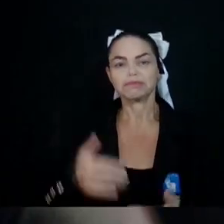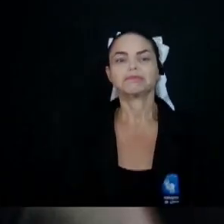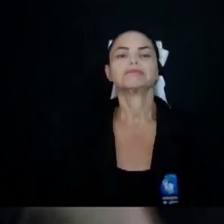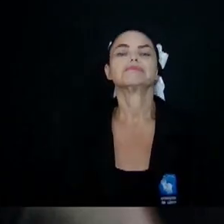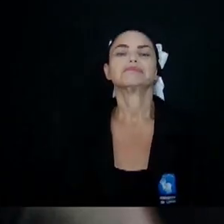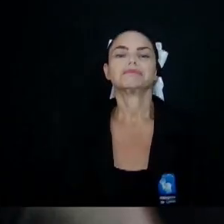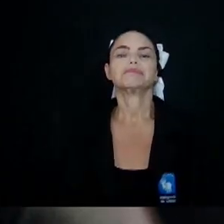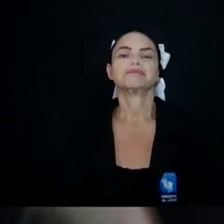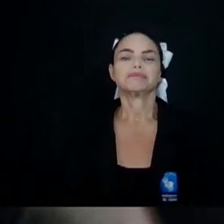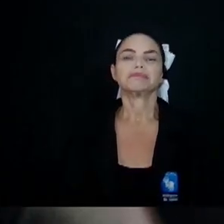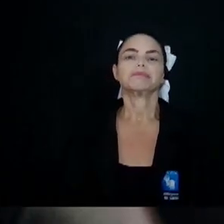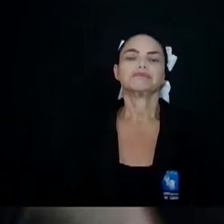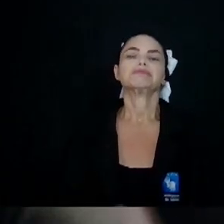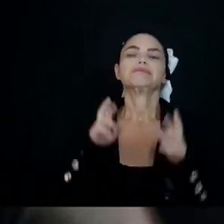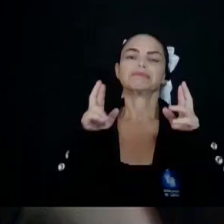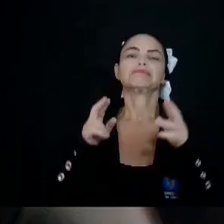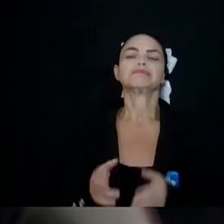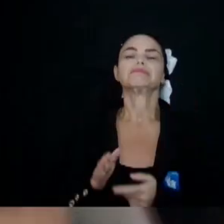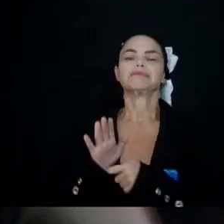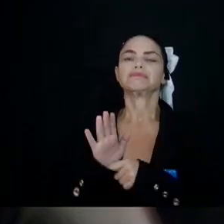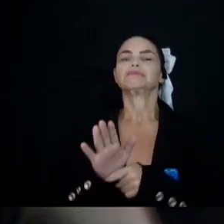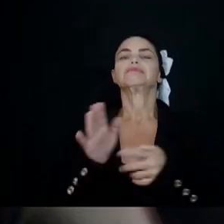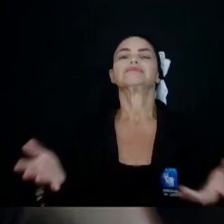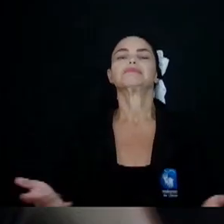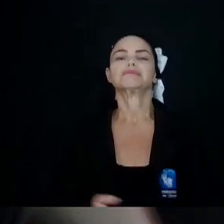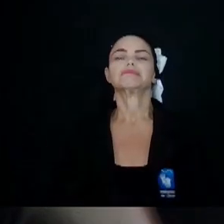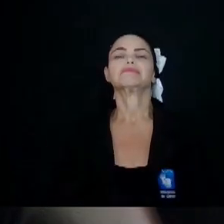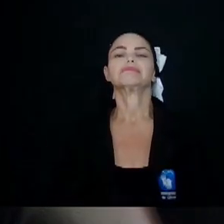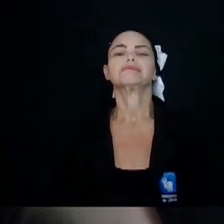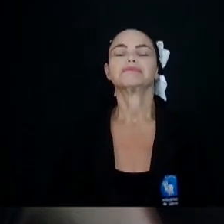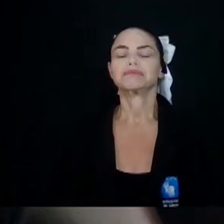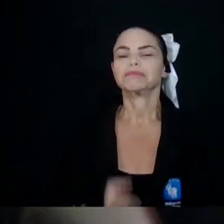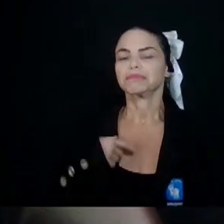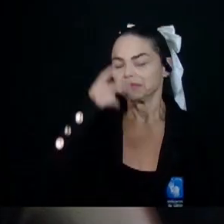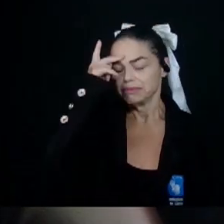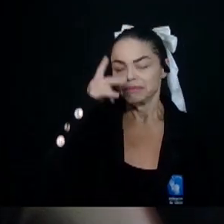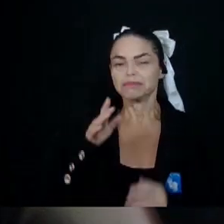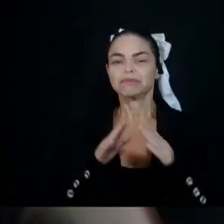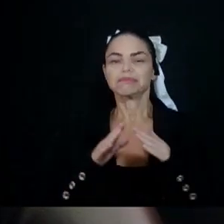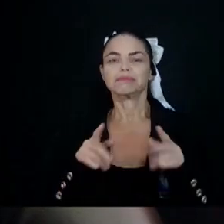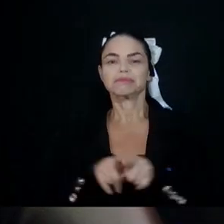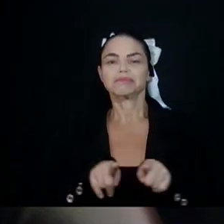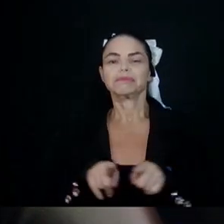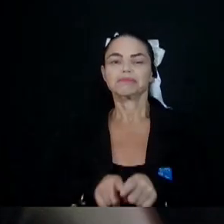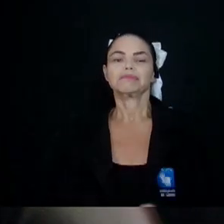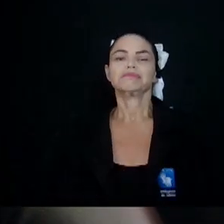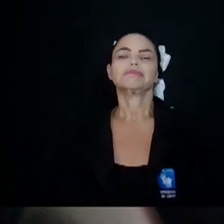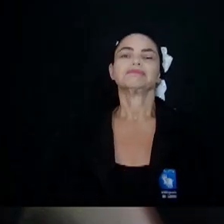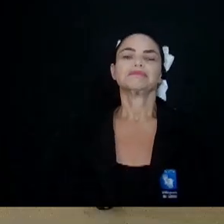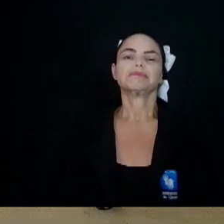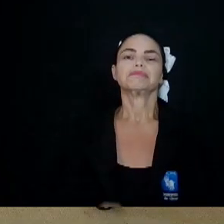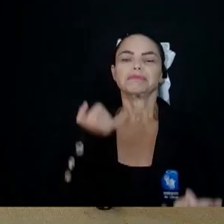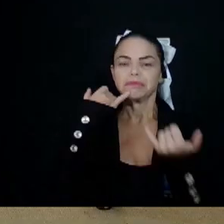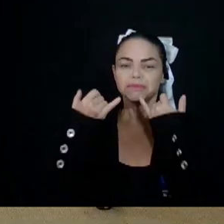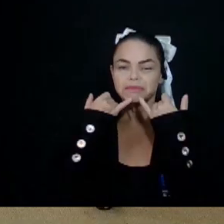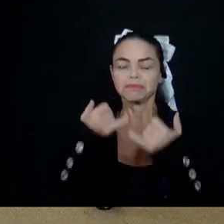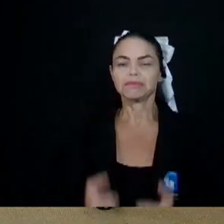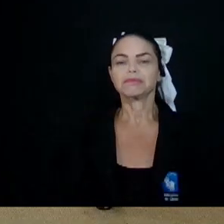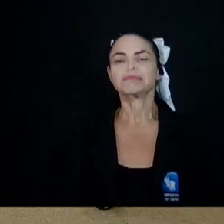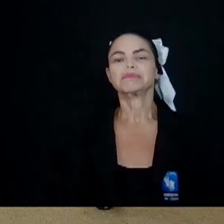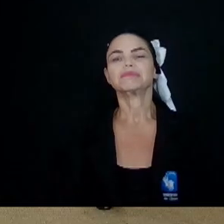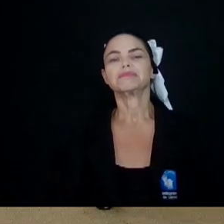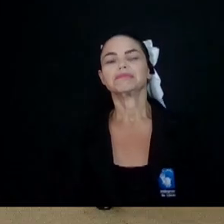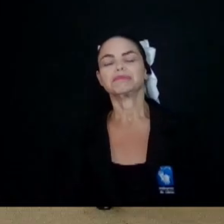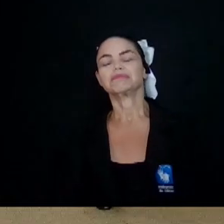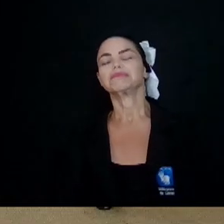e espero ter contribuído aí com vocês, com o pessoal aí de casa também, com todas essas informações de hoje. Se quiser deixar uma mensagem aí para a mãe, para o pai,